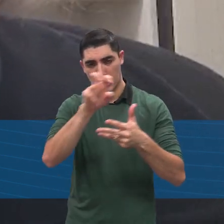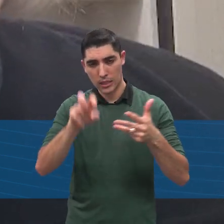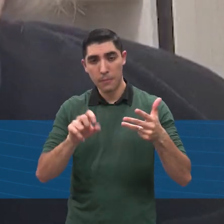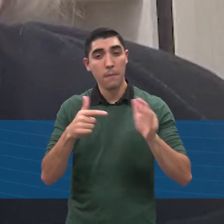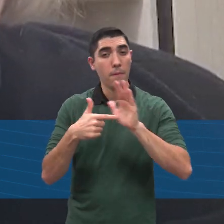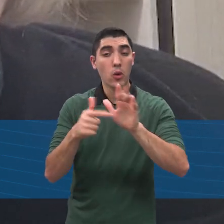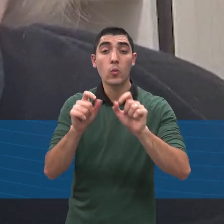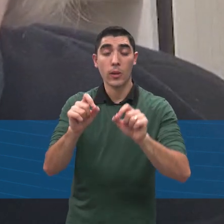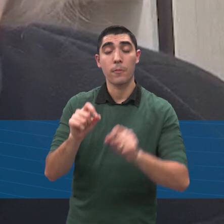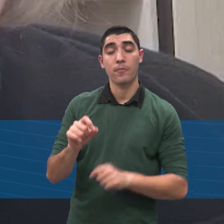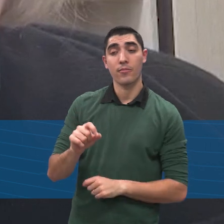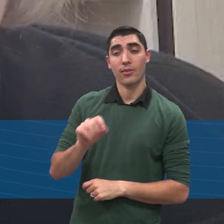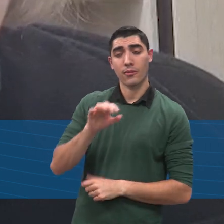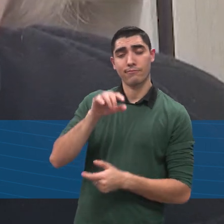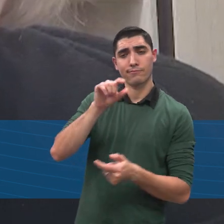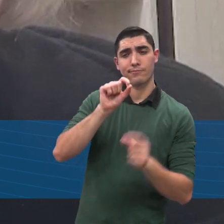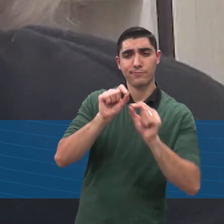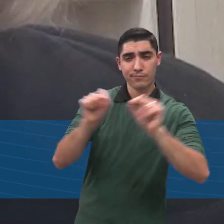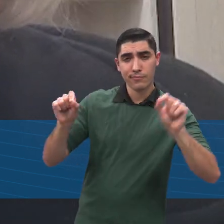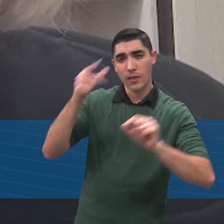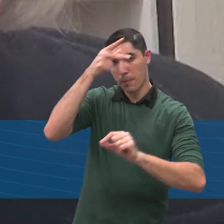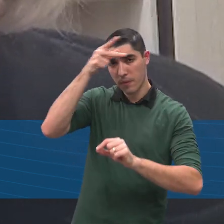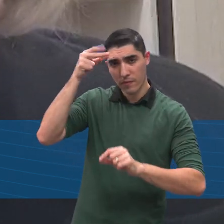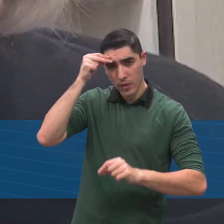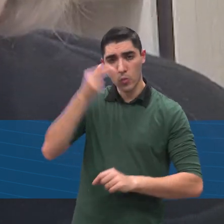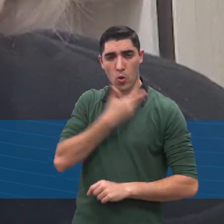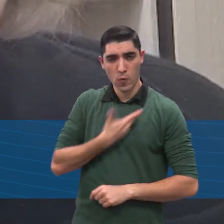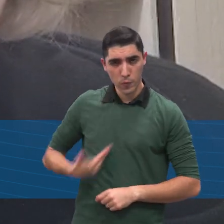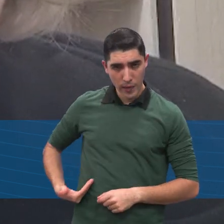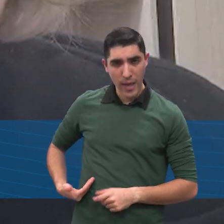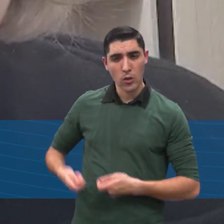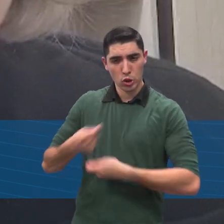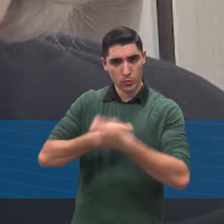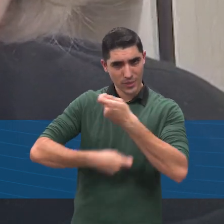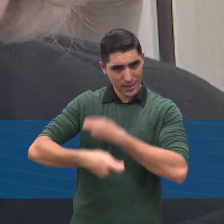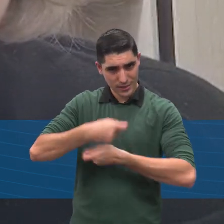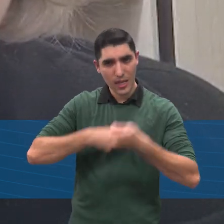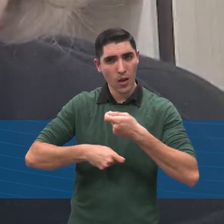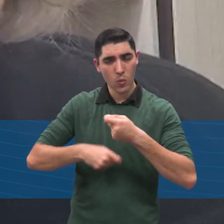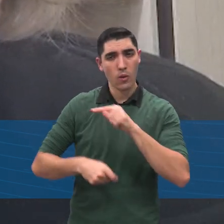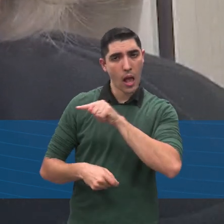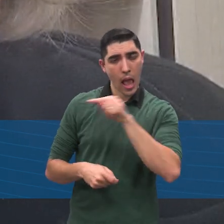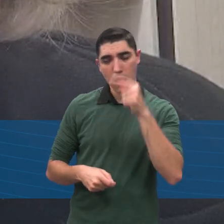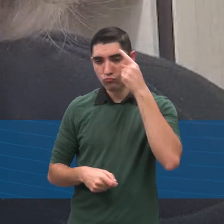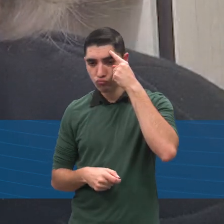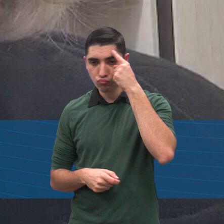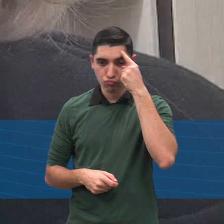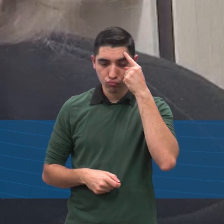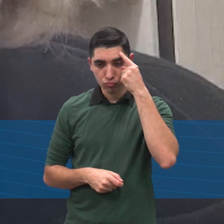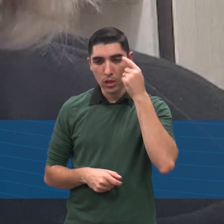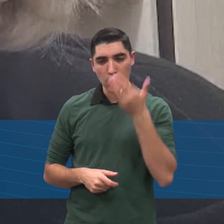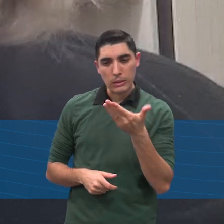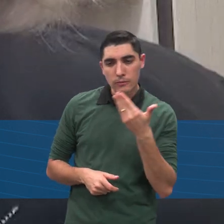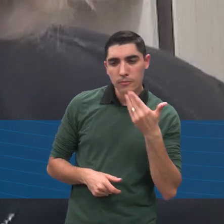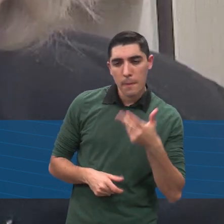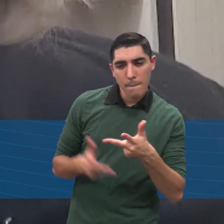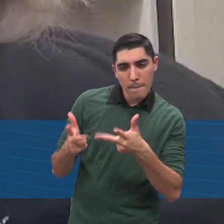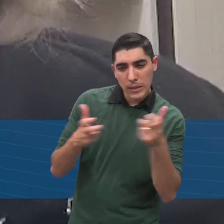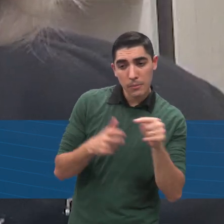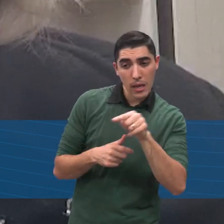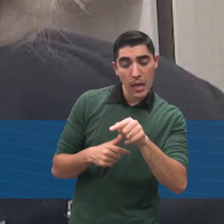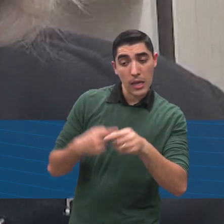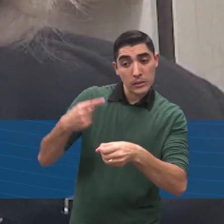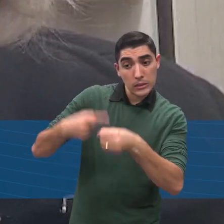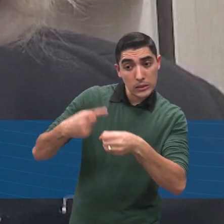as administrações públicas, de uma forma geral, elas vão buscar realmente cidades que tenham mais